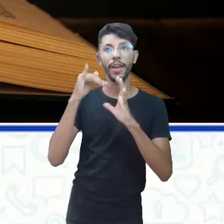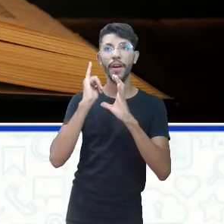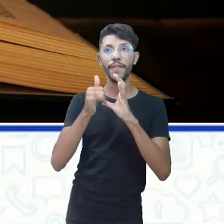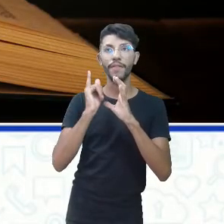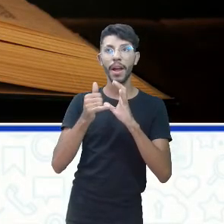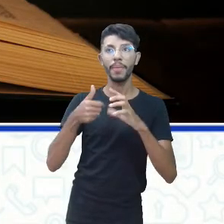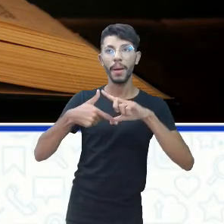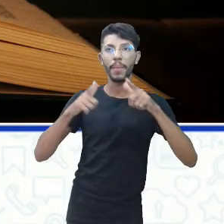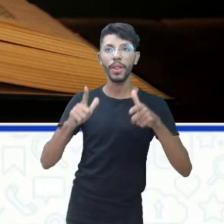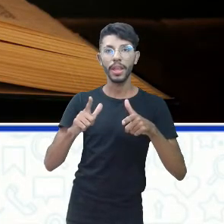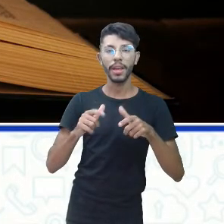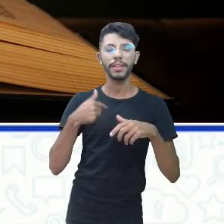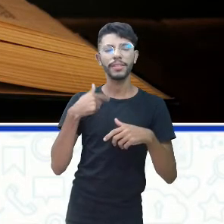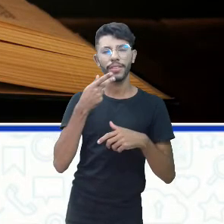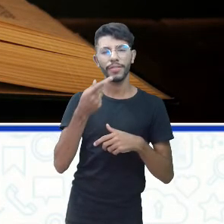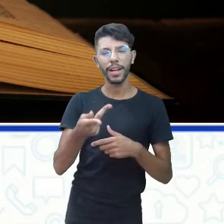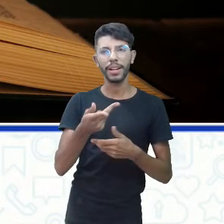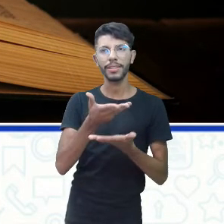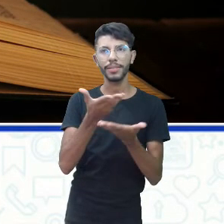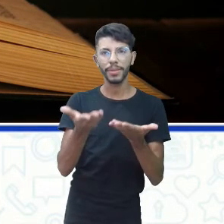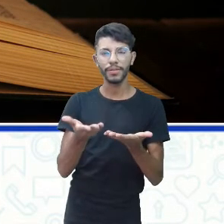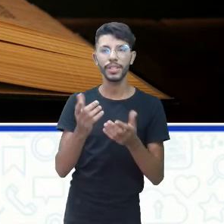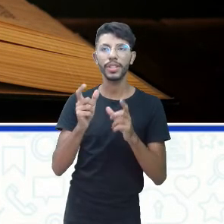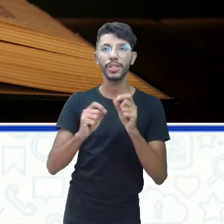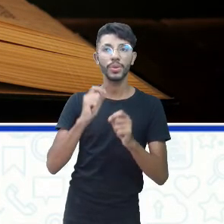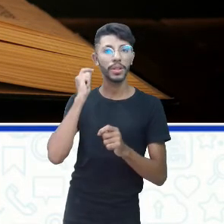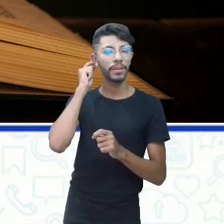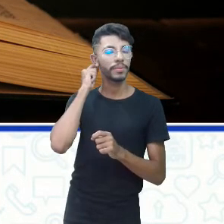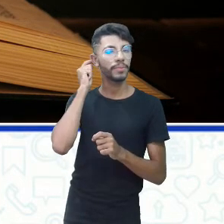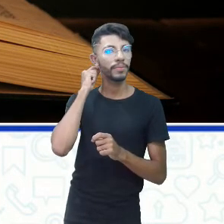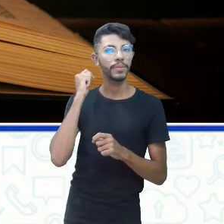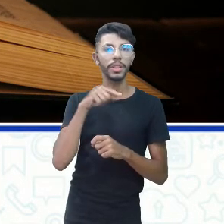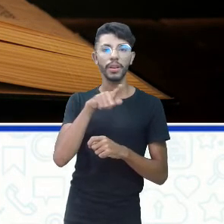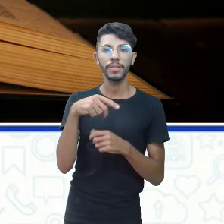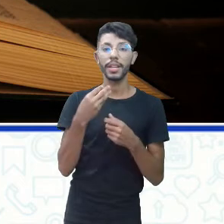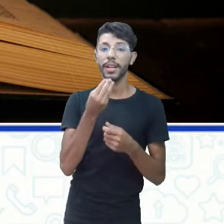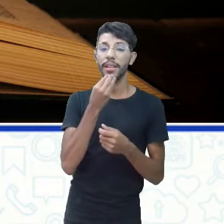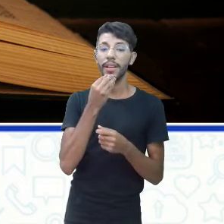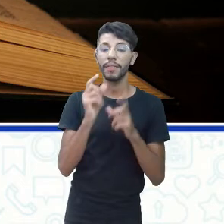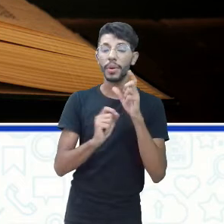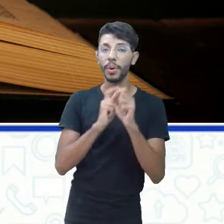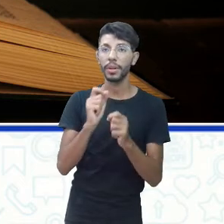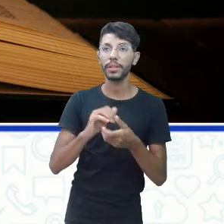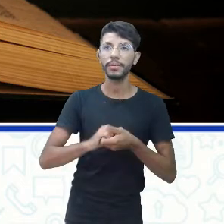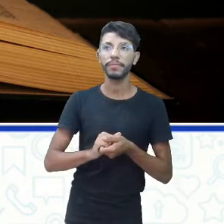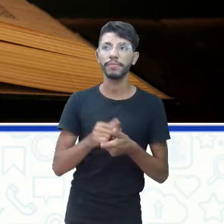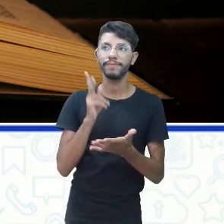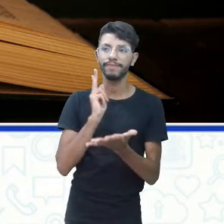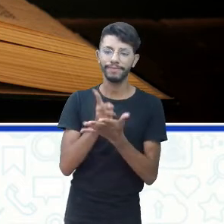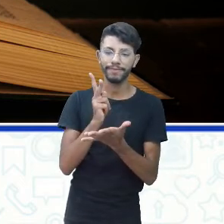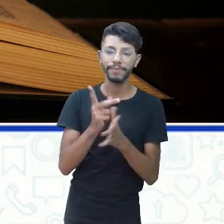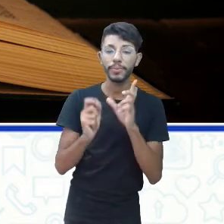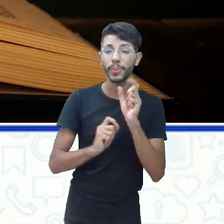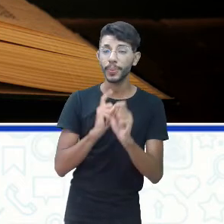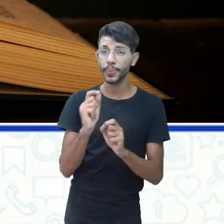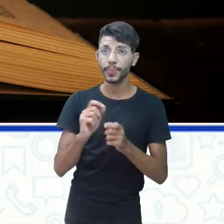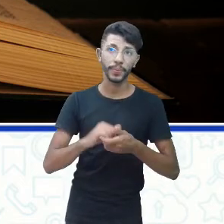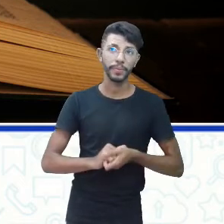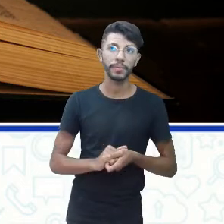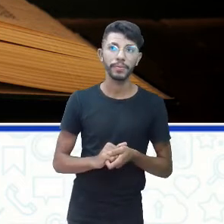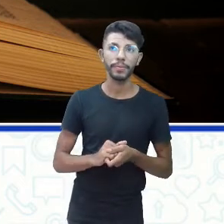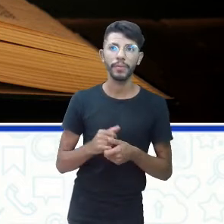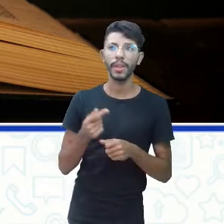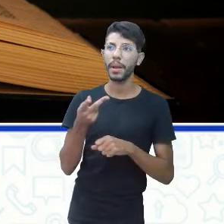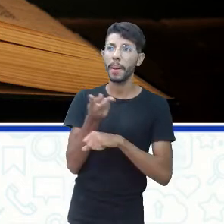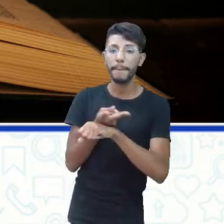moderna. Eu falei isso para vocês, que vocês deveriam ir sempre, não é, em